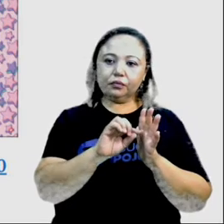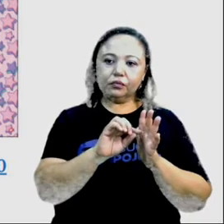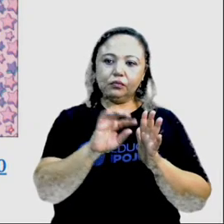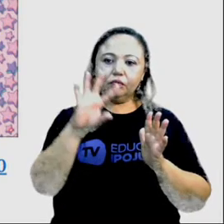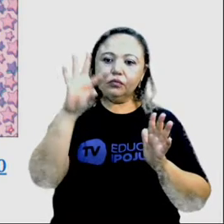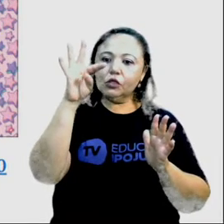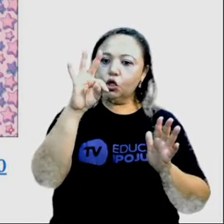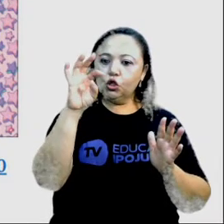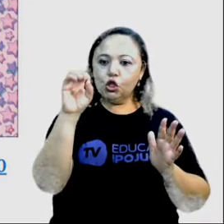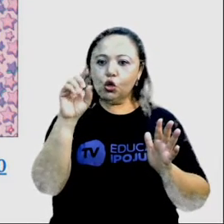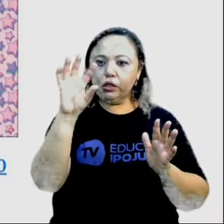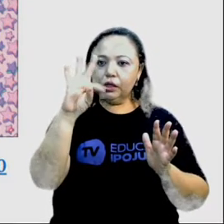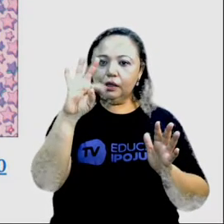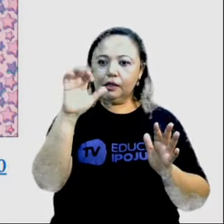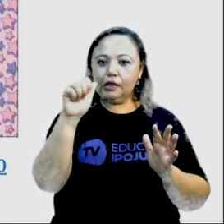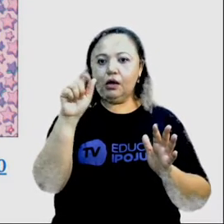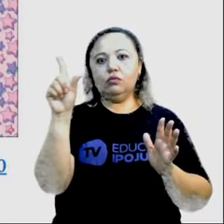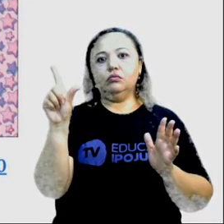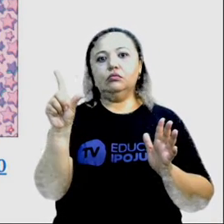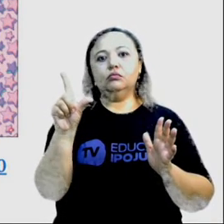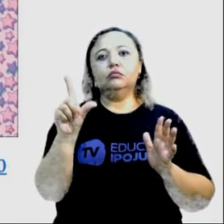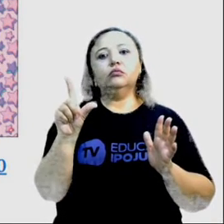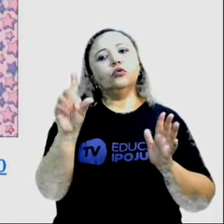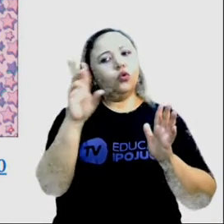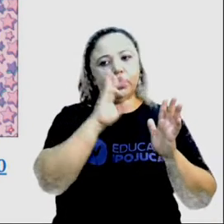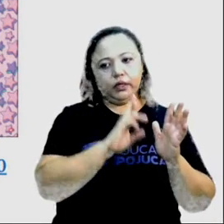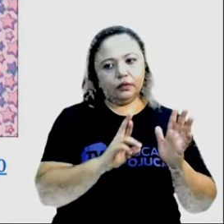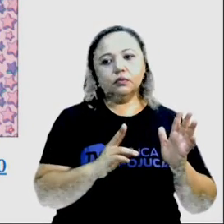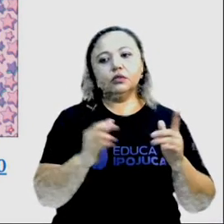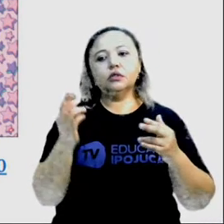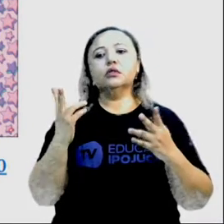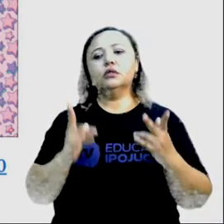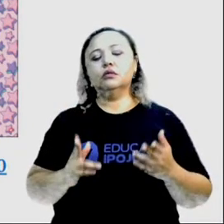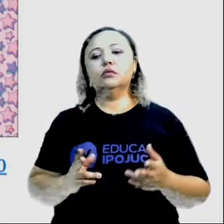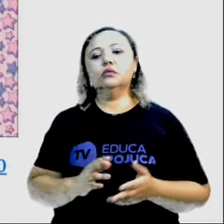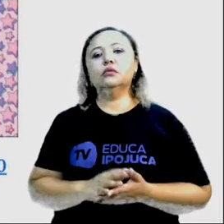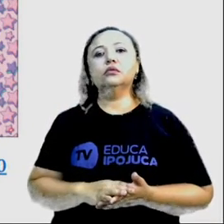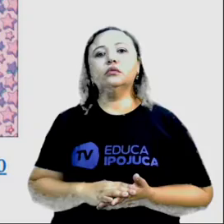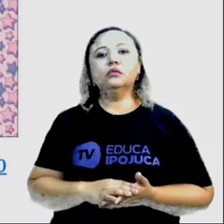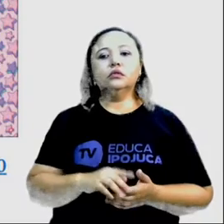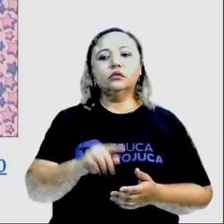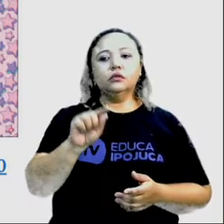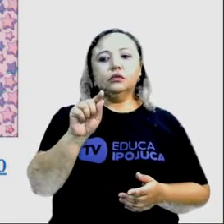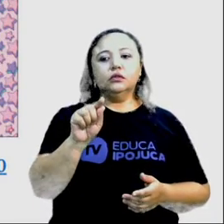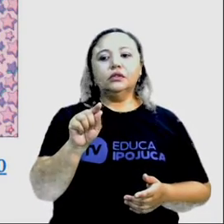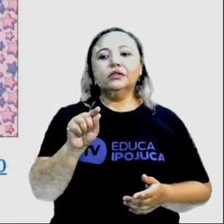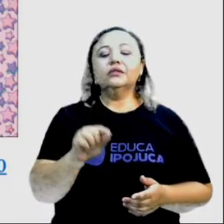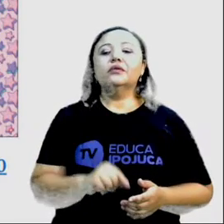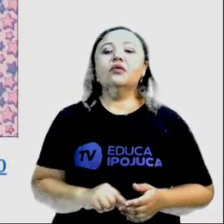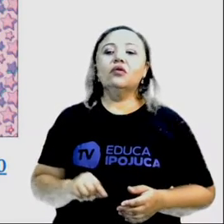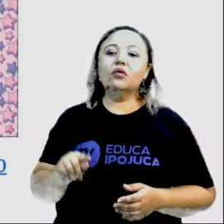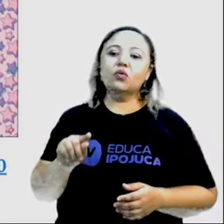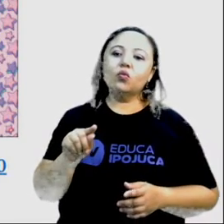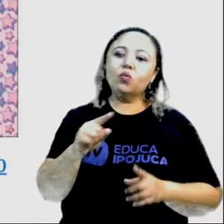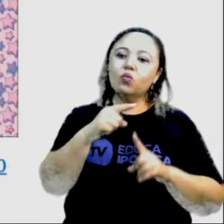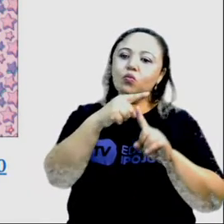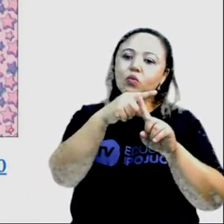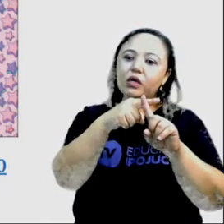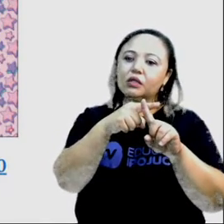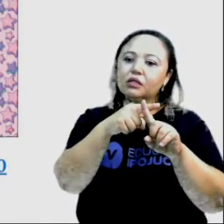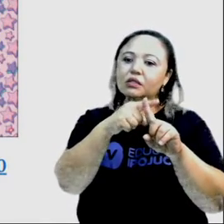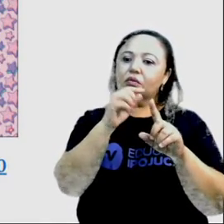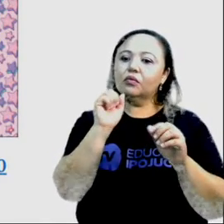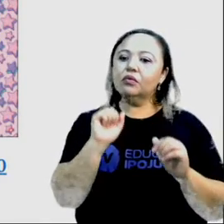correto. Se a gente colocar a palavra total, também vai estar correto. Tia Gil, uma adição só pode